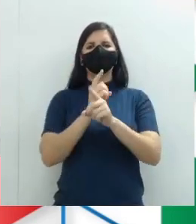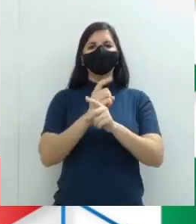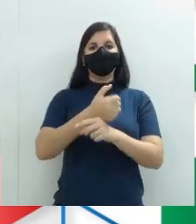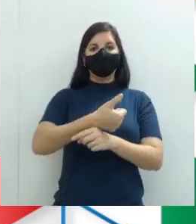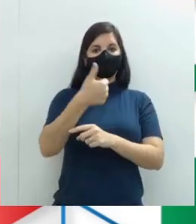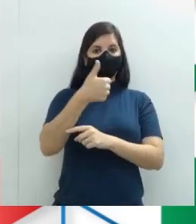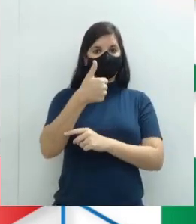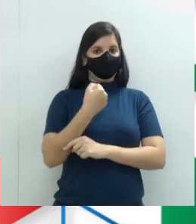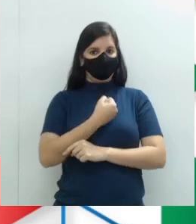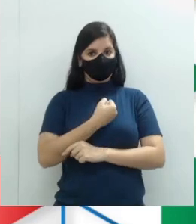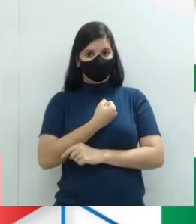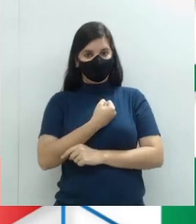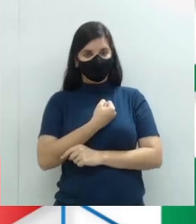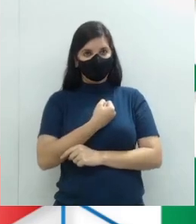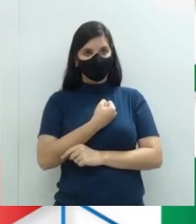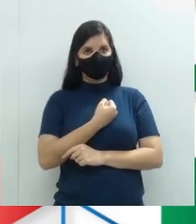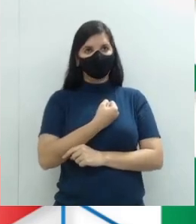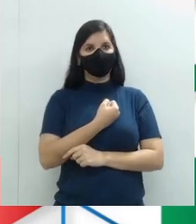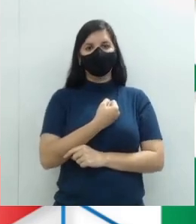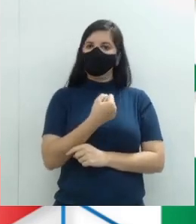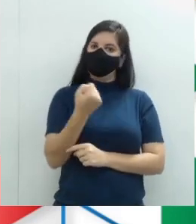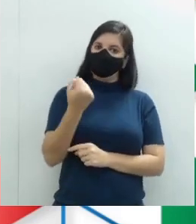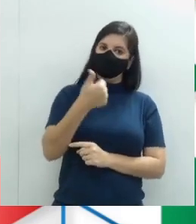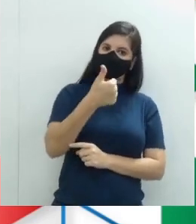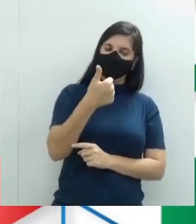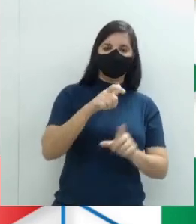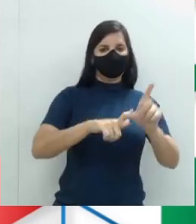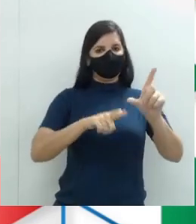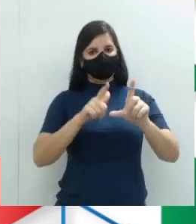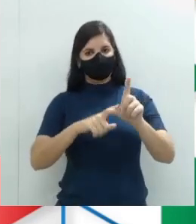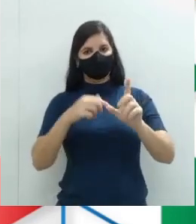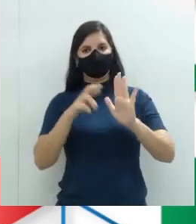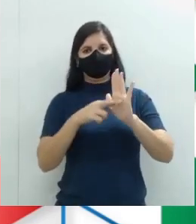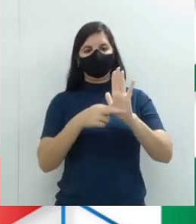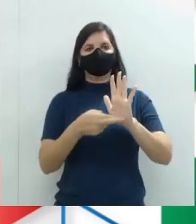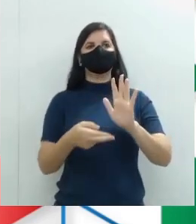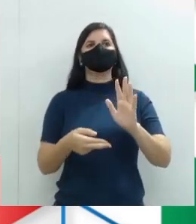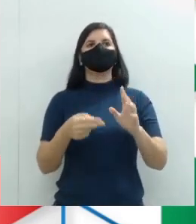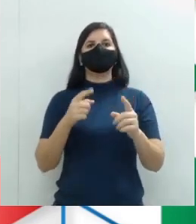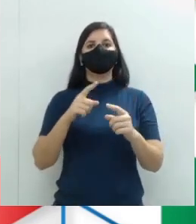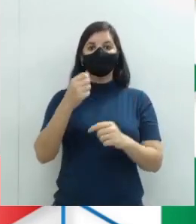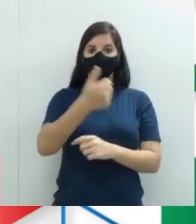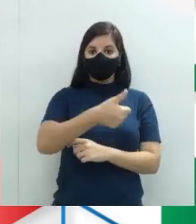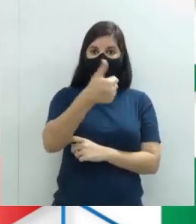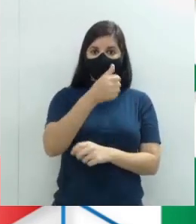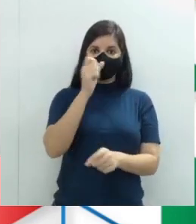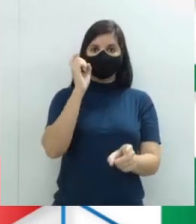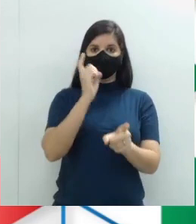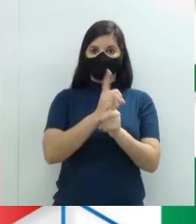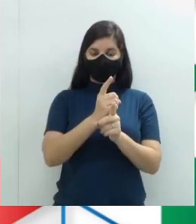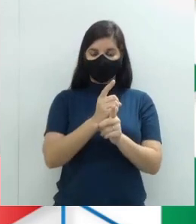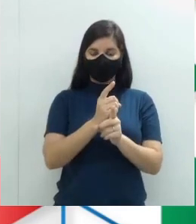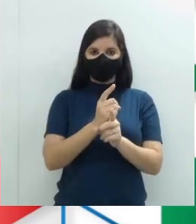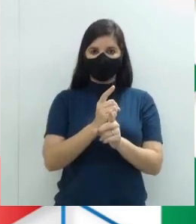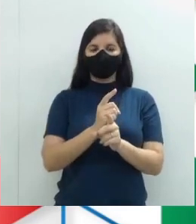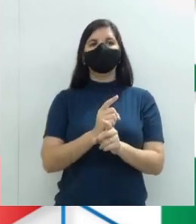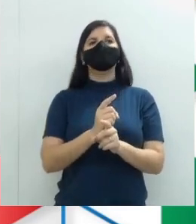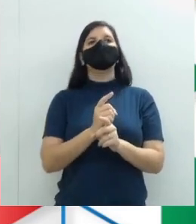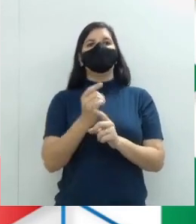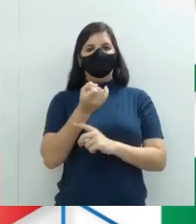primeiro termo. Tá se ligando aí? Eu estou dando as pistas, são as regras. Eu identifico o primeiro termo da sequência,